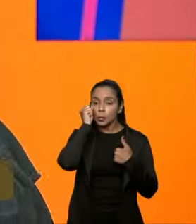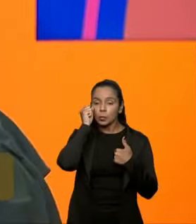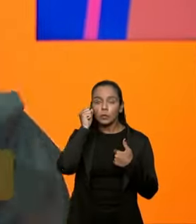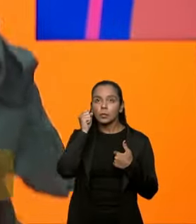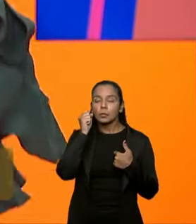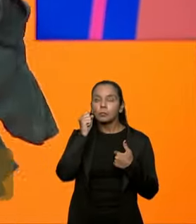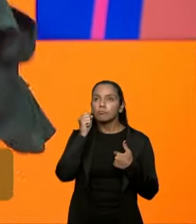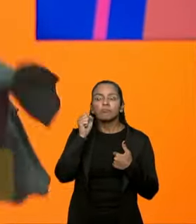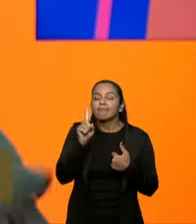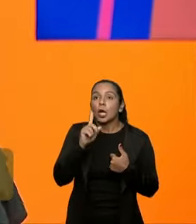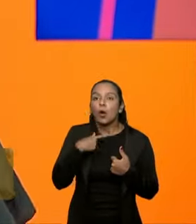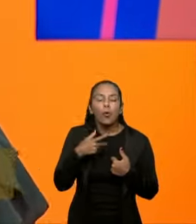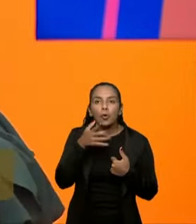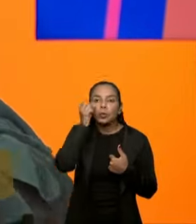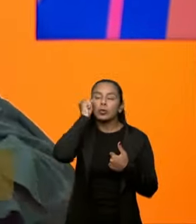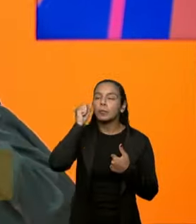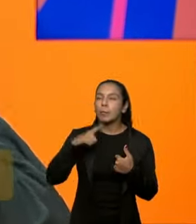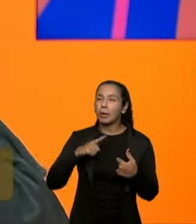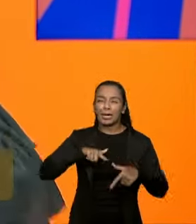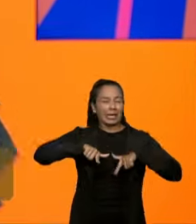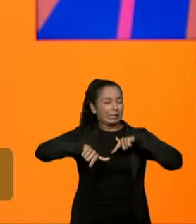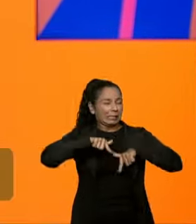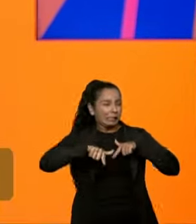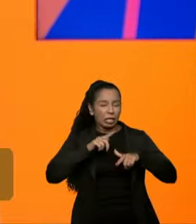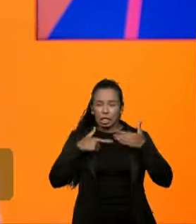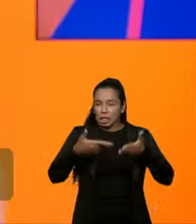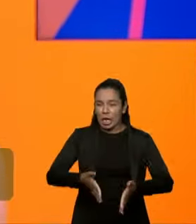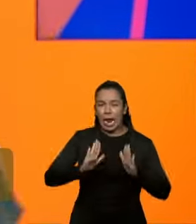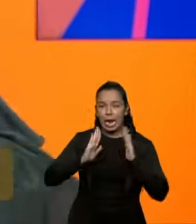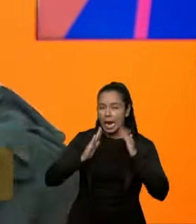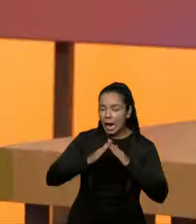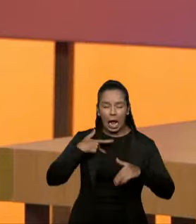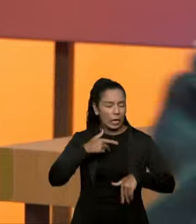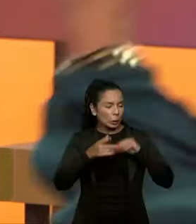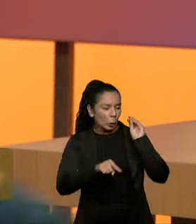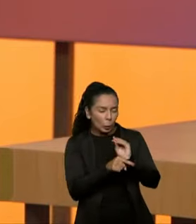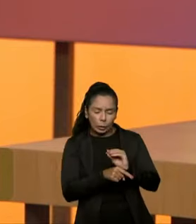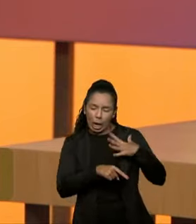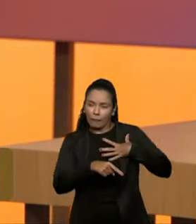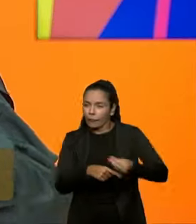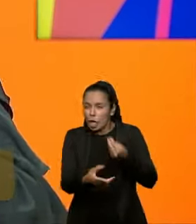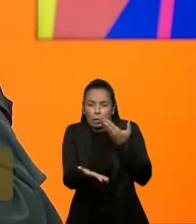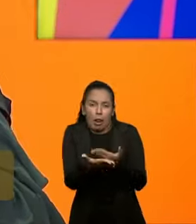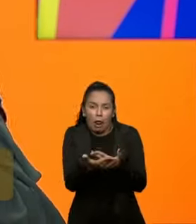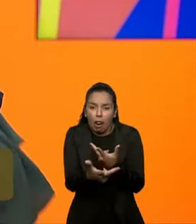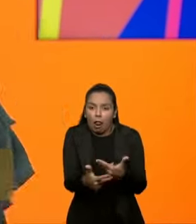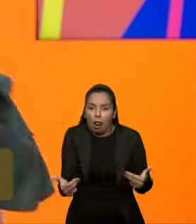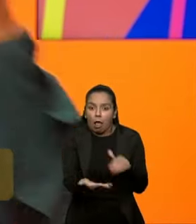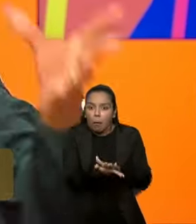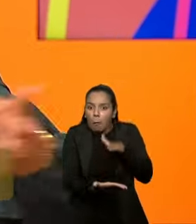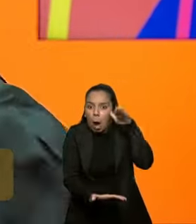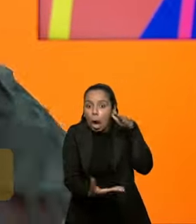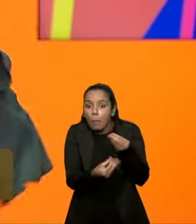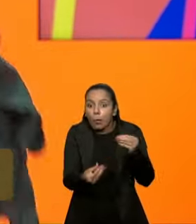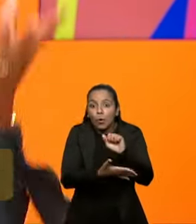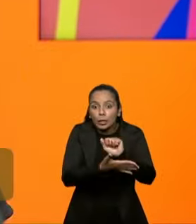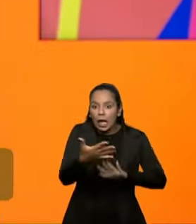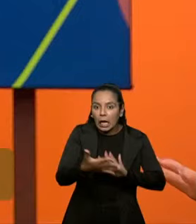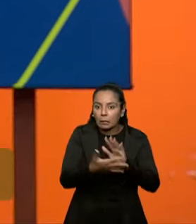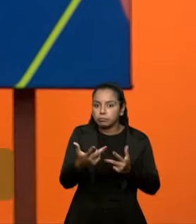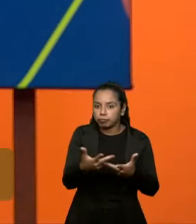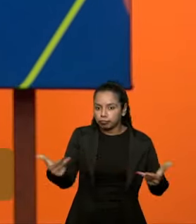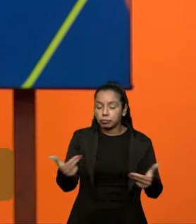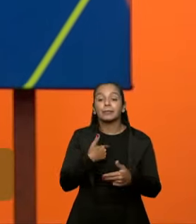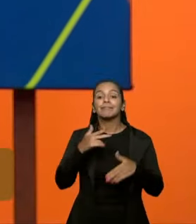porque eu quero, eu tenho tripla jornada, eu cheguei a casa agora eu vou cuidar de filho, eu tenho que cuidar estudar, disso, eu vou tenho estudar, que fazer coisas, né? Vou produzir, vou criar